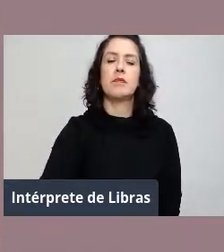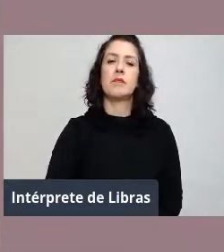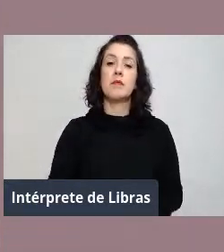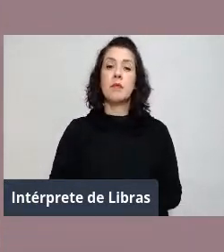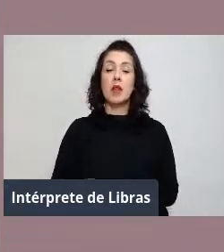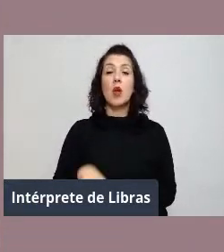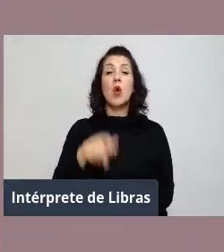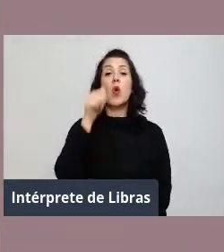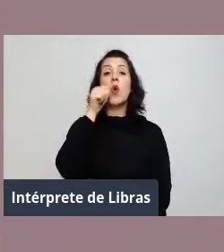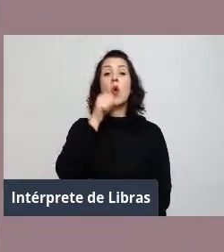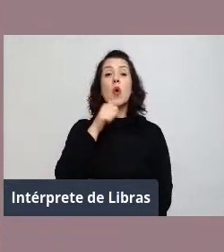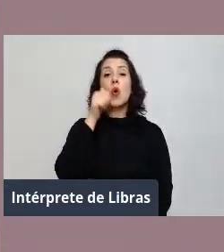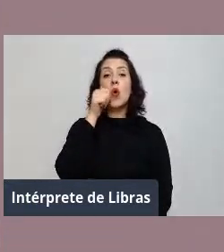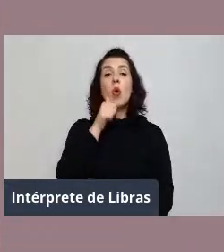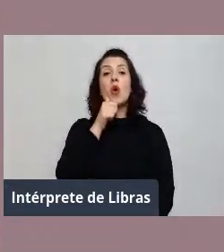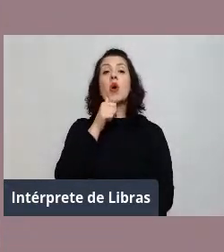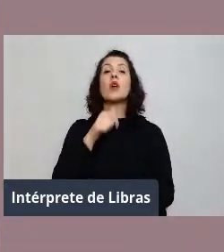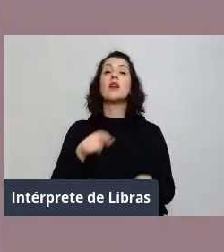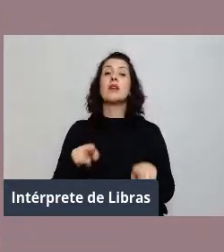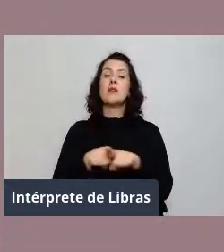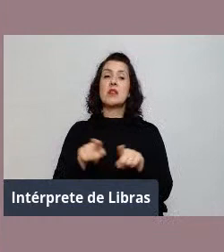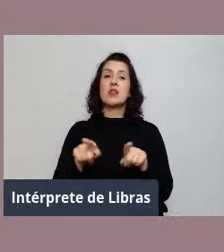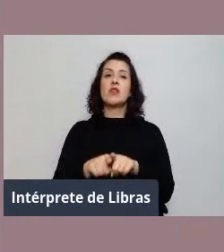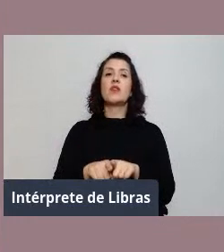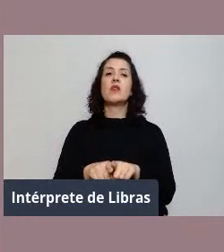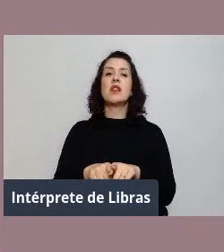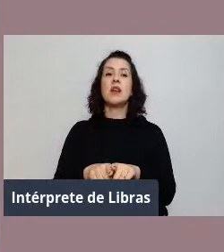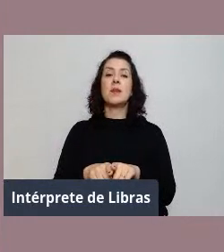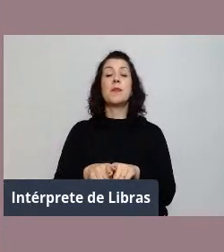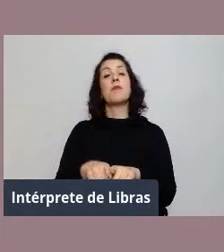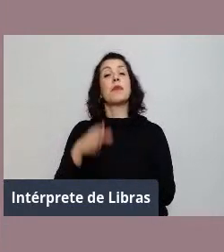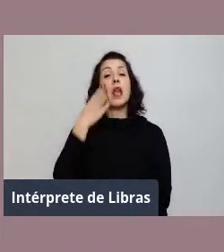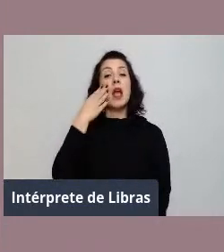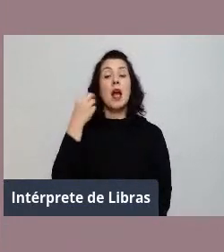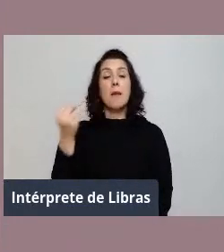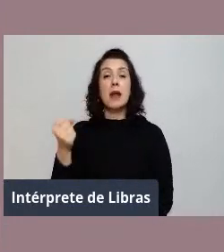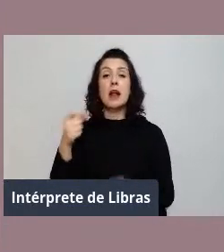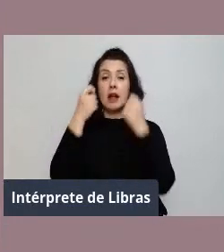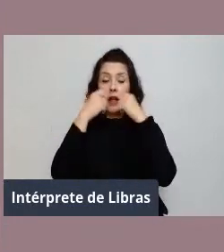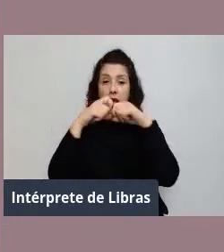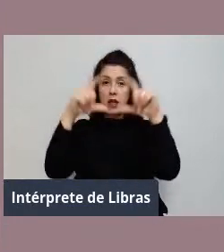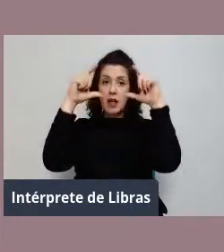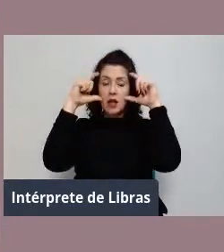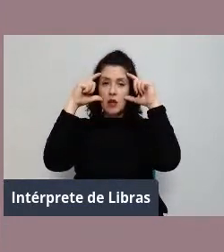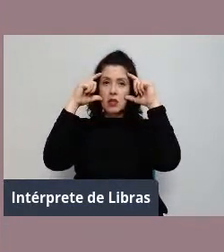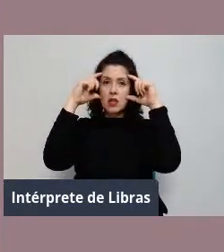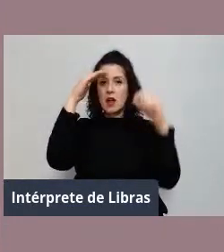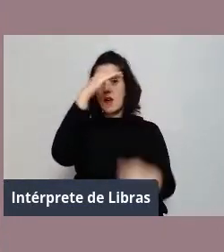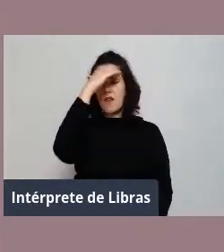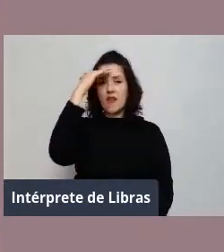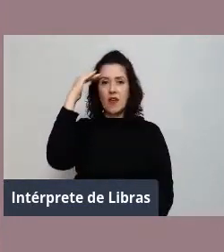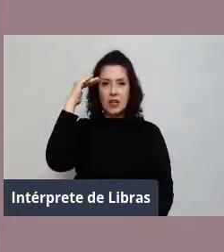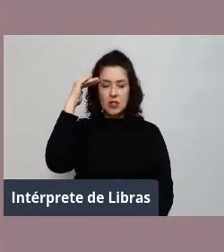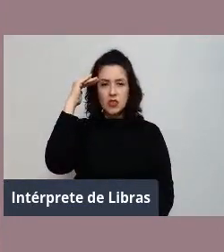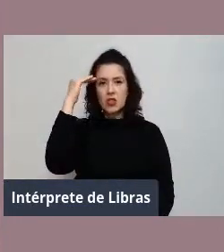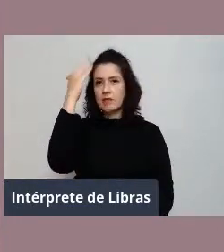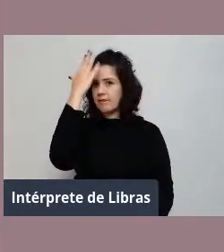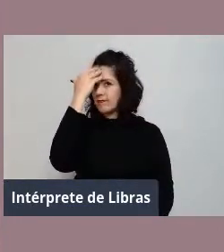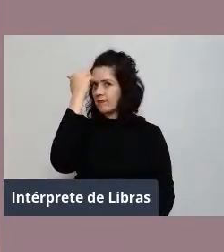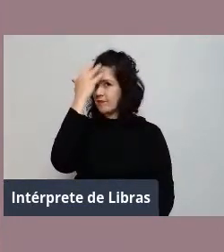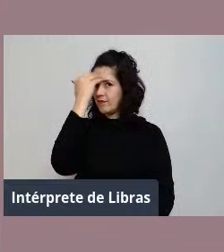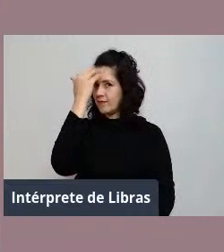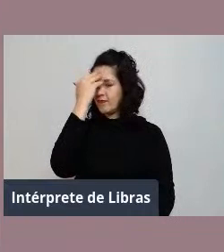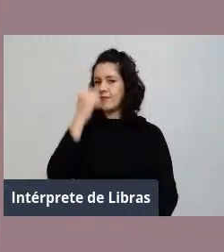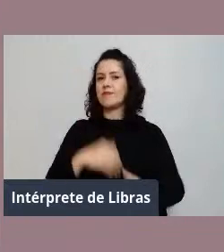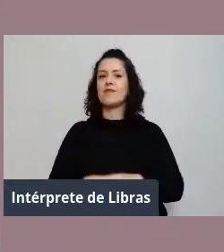de pele branca, uso óculos, tenho uma franja, estou com uma camisa